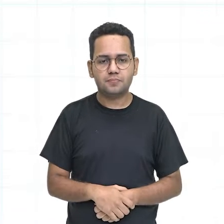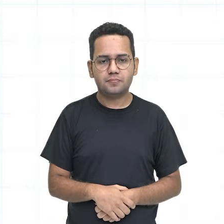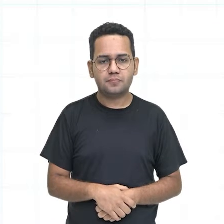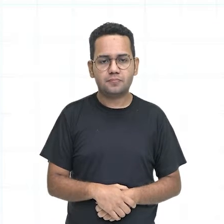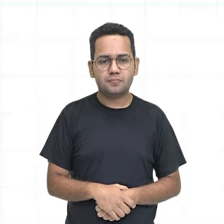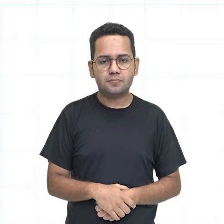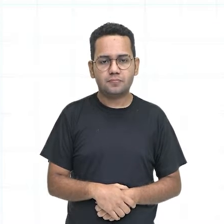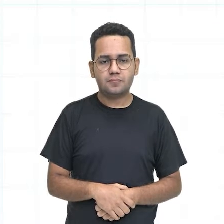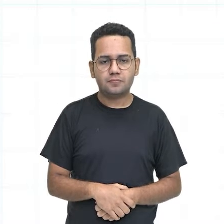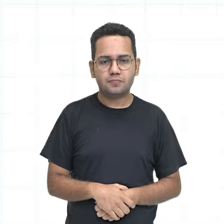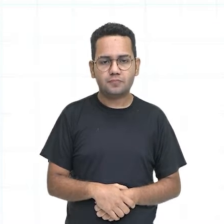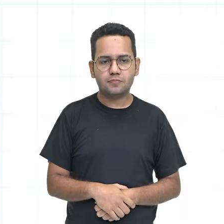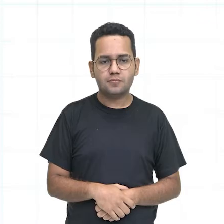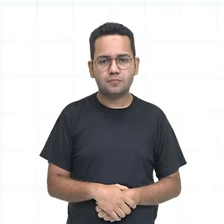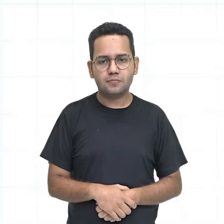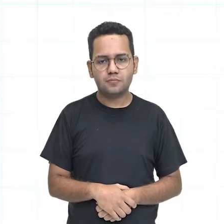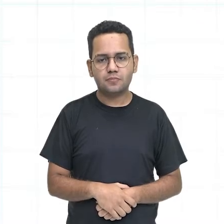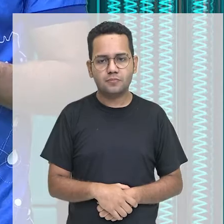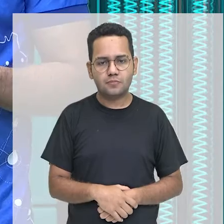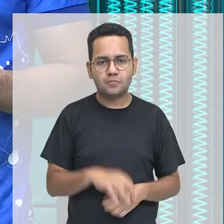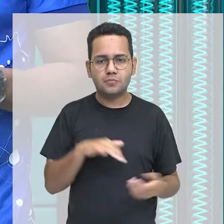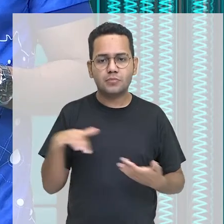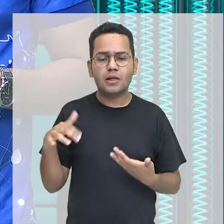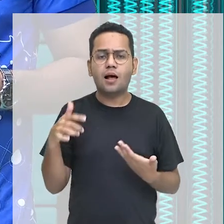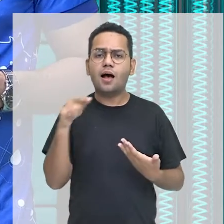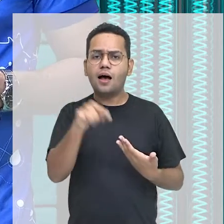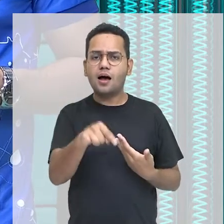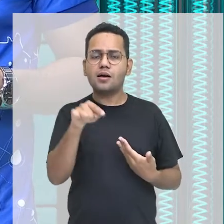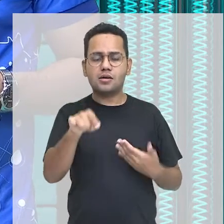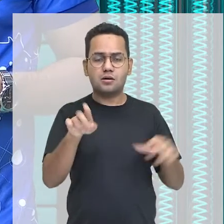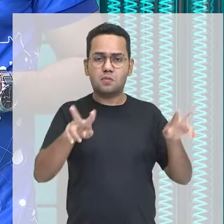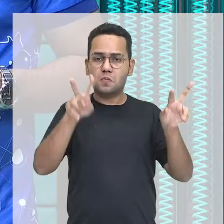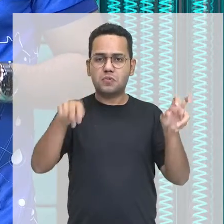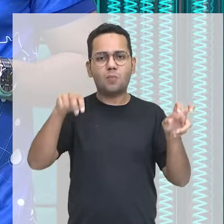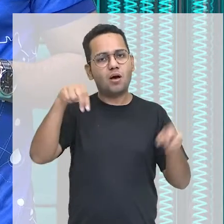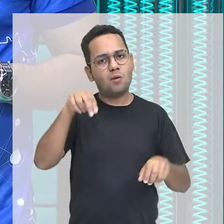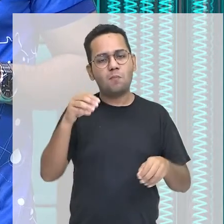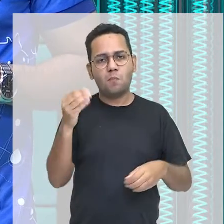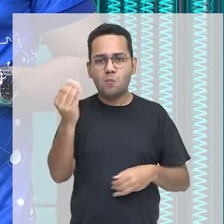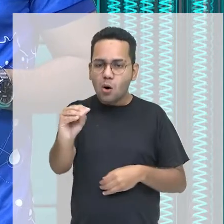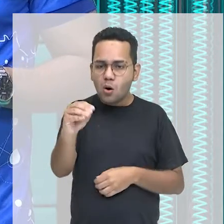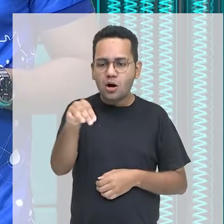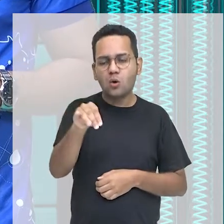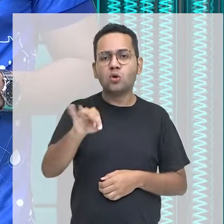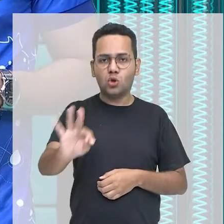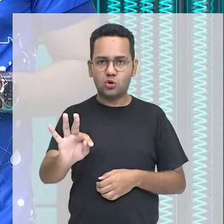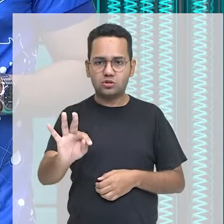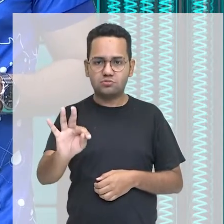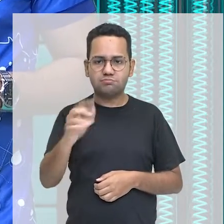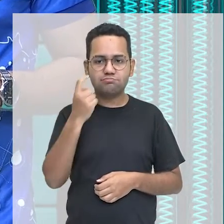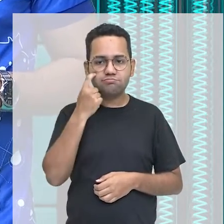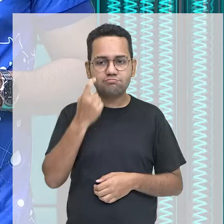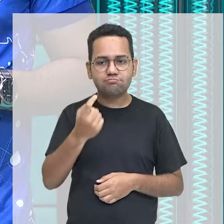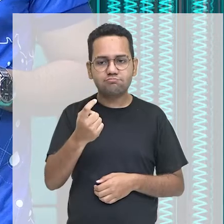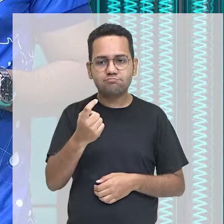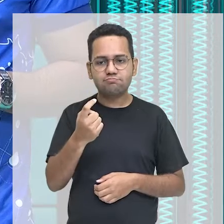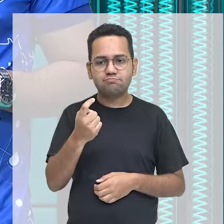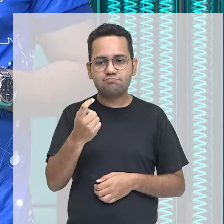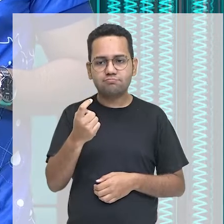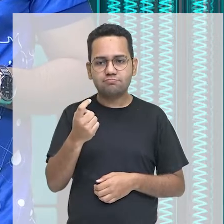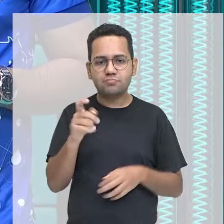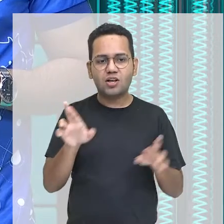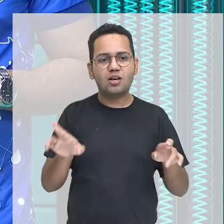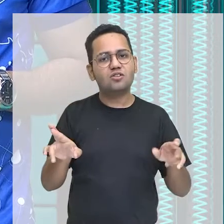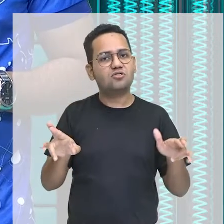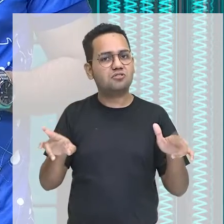as negativas, nós vamos acrescentar sempre o not, como nós vamos ver agora. Olha só, not é a única coisa que